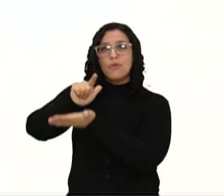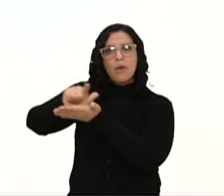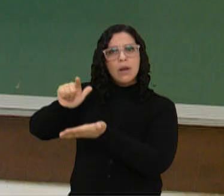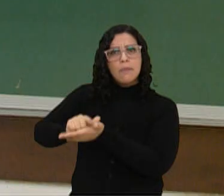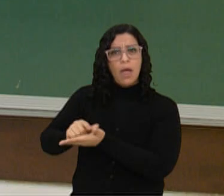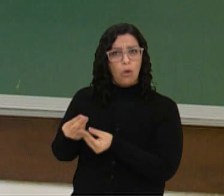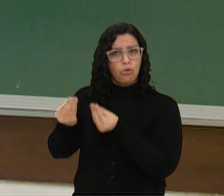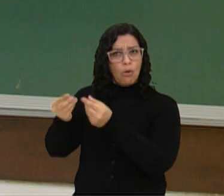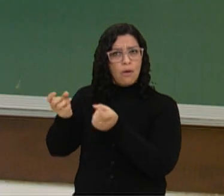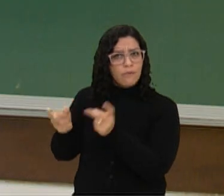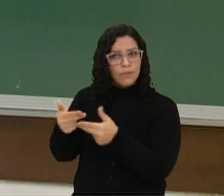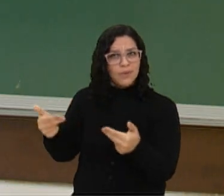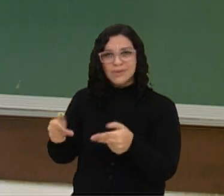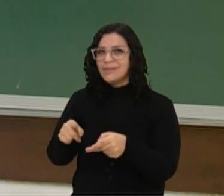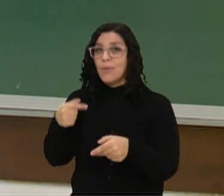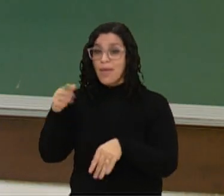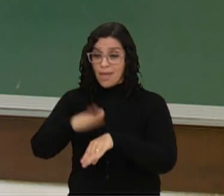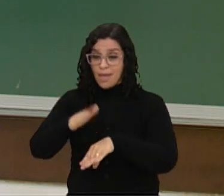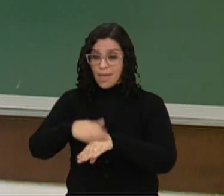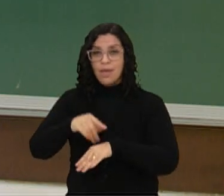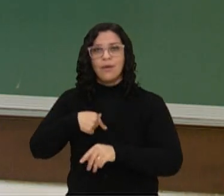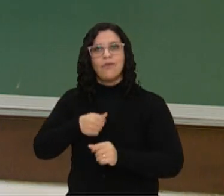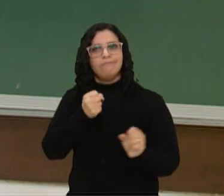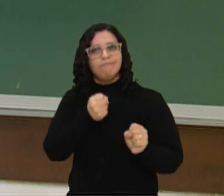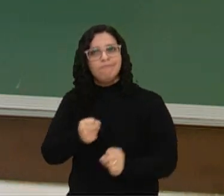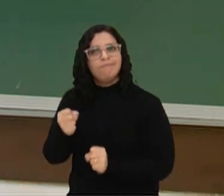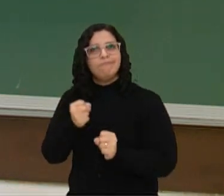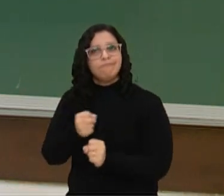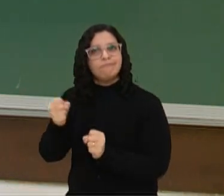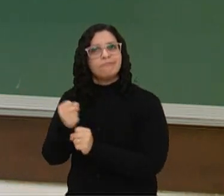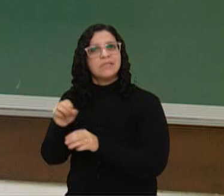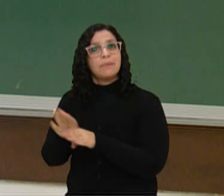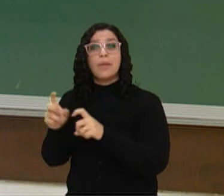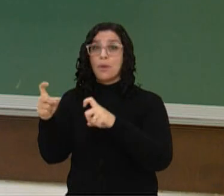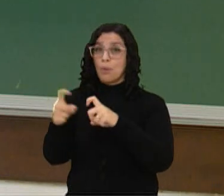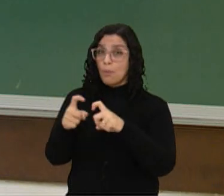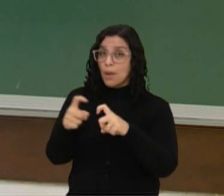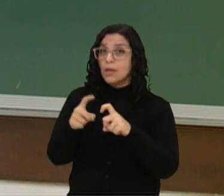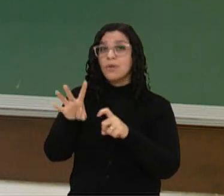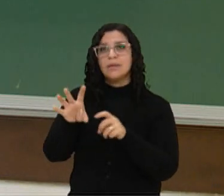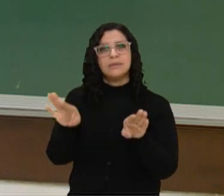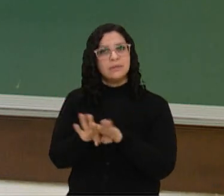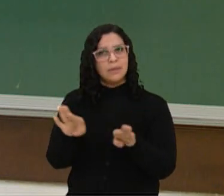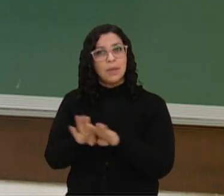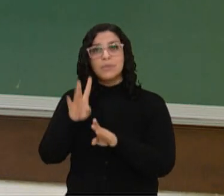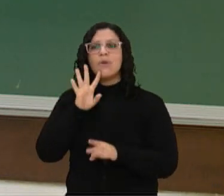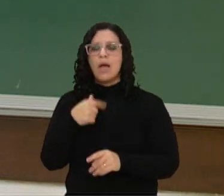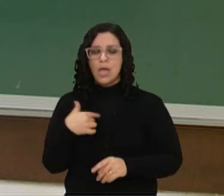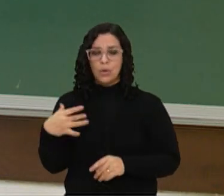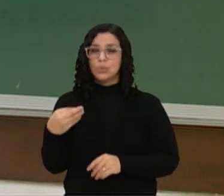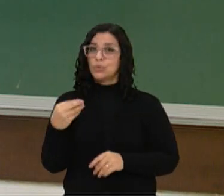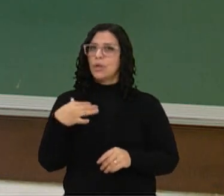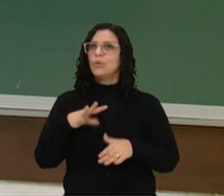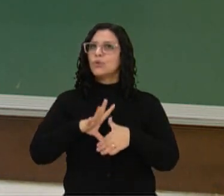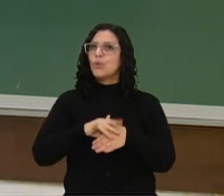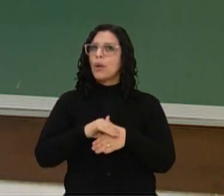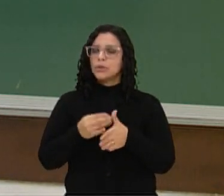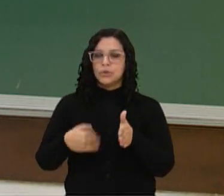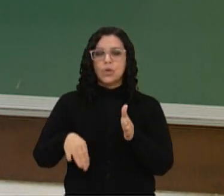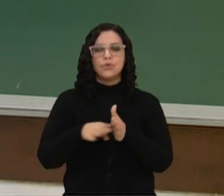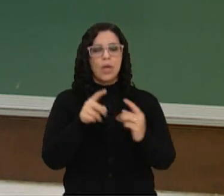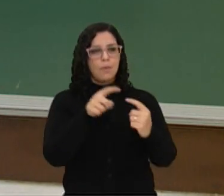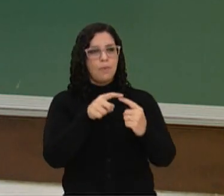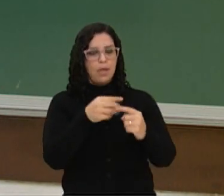minha capacidade de fazer um determinado trabalho, como é o caso do médico, de resolver o teu problema de saúde. Então, ele está